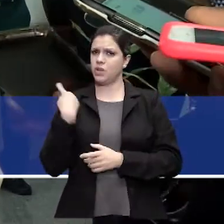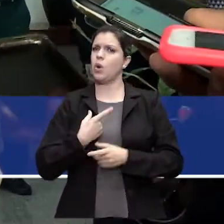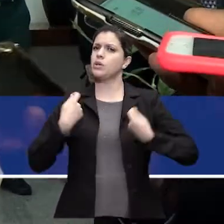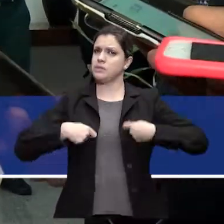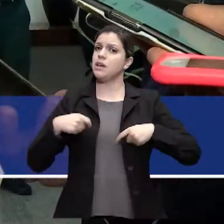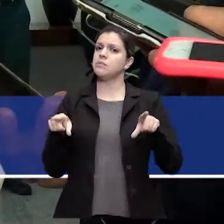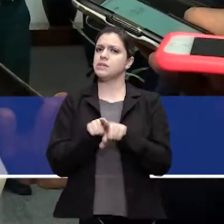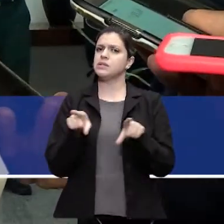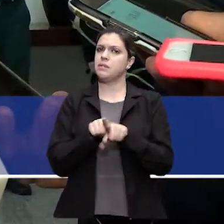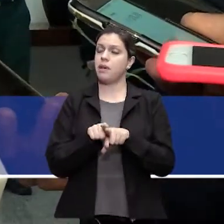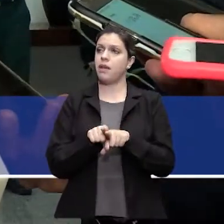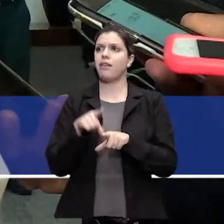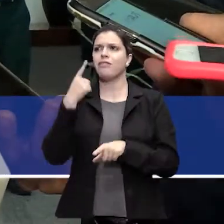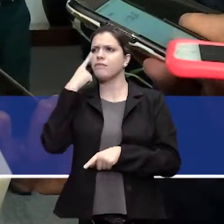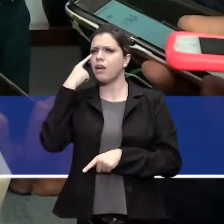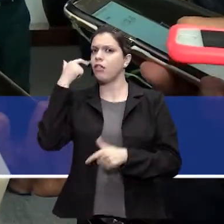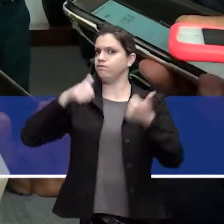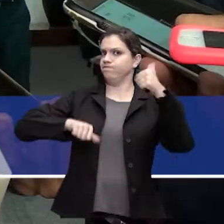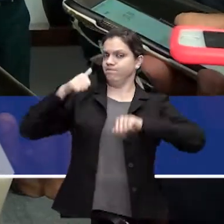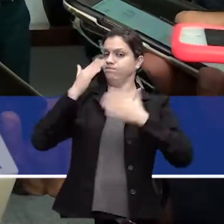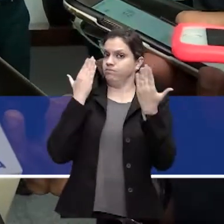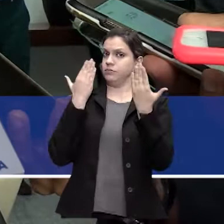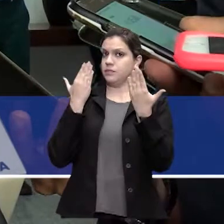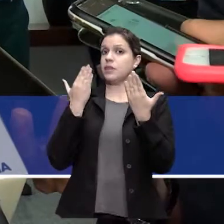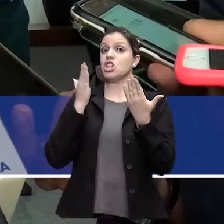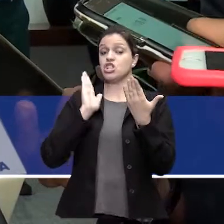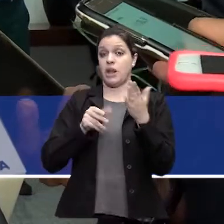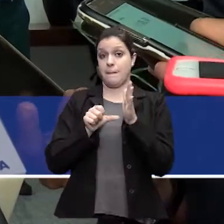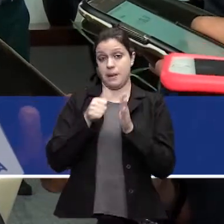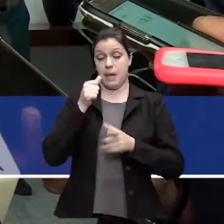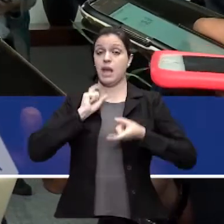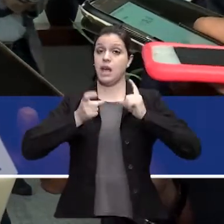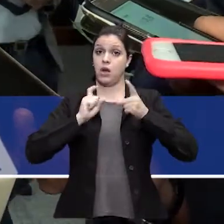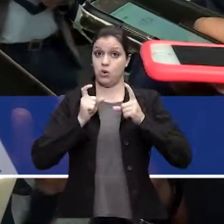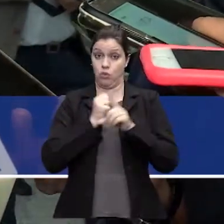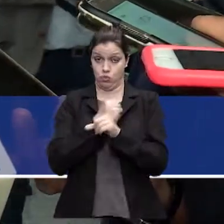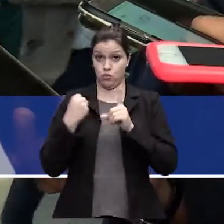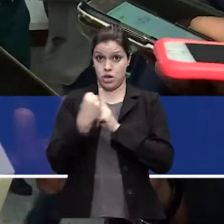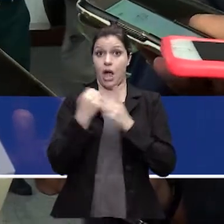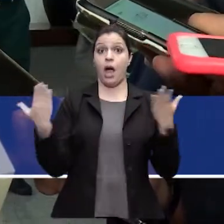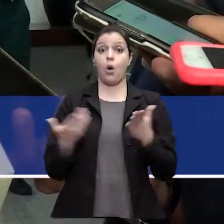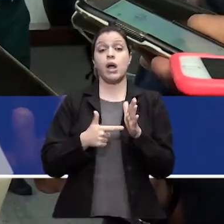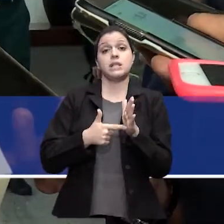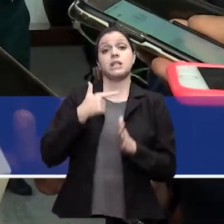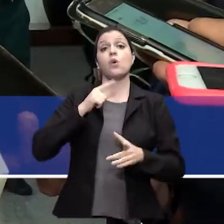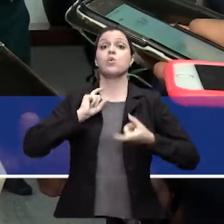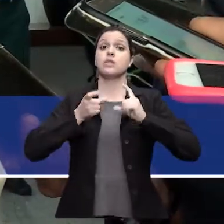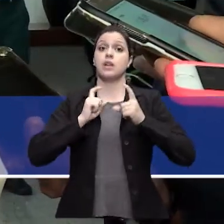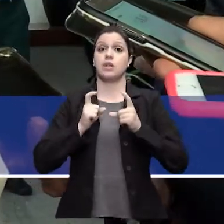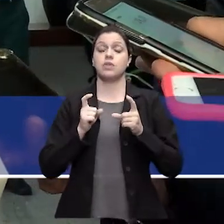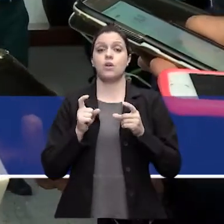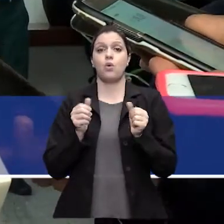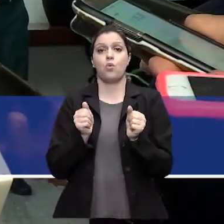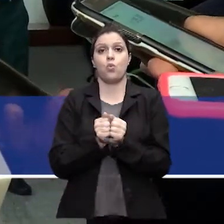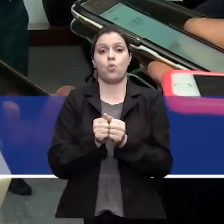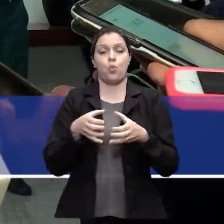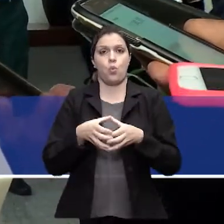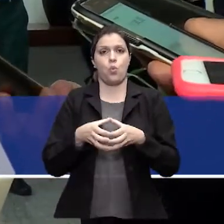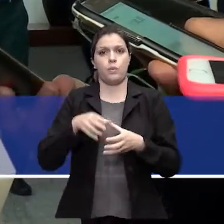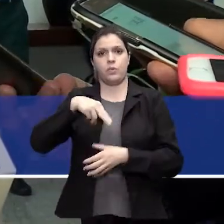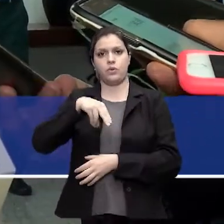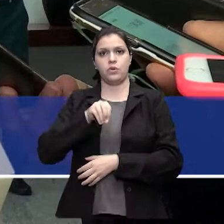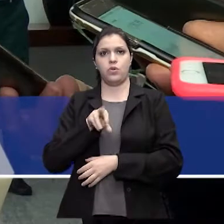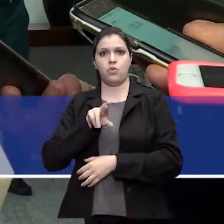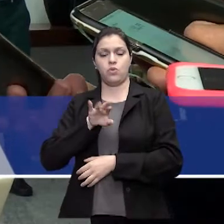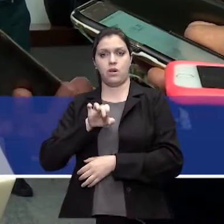eles, mas nós temos que ouvir o contraditório. Então, a primeira reunião foi essa com a sociedade civil organizada, a segunda reunião vai